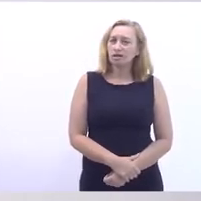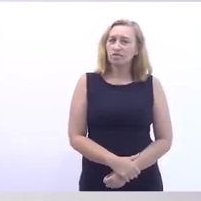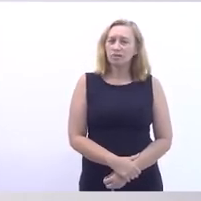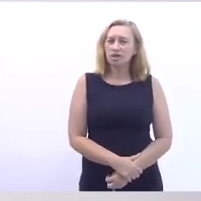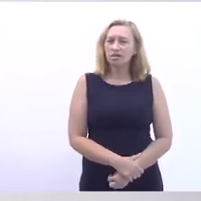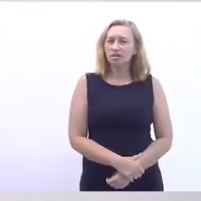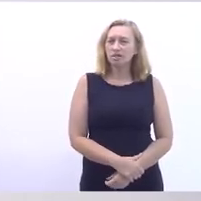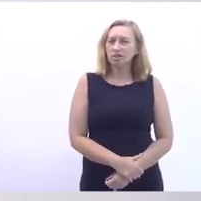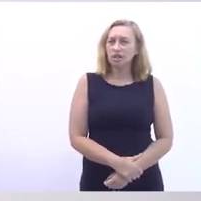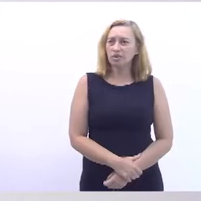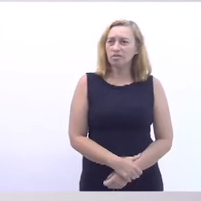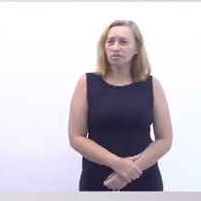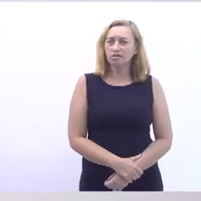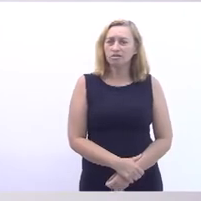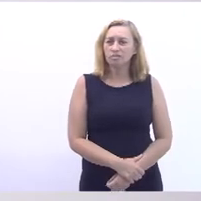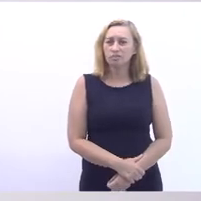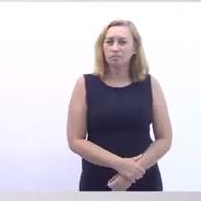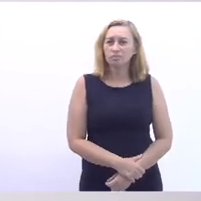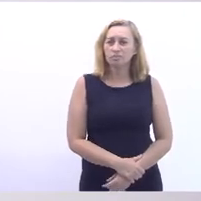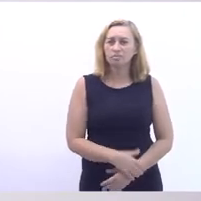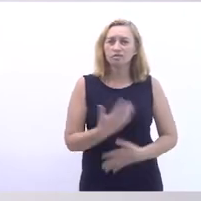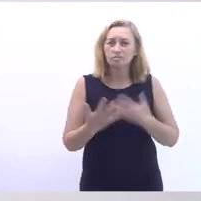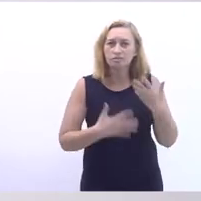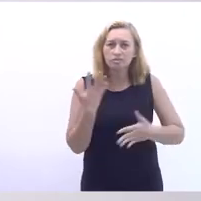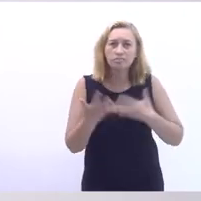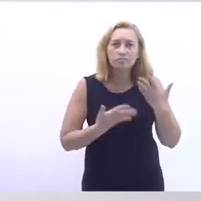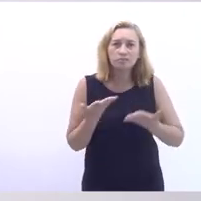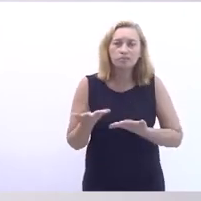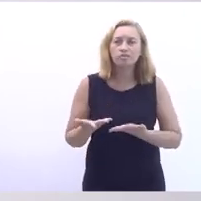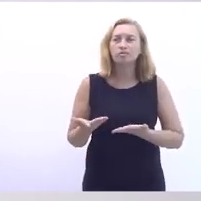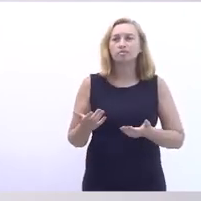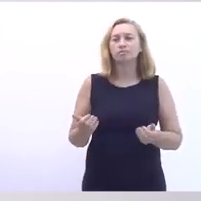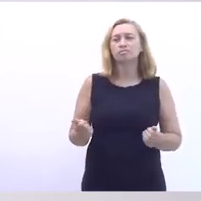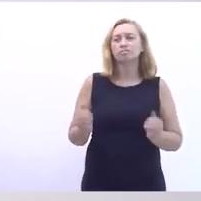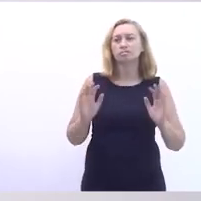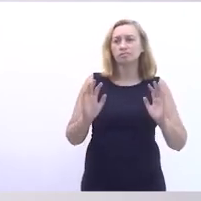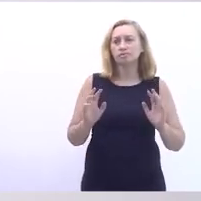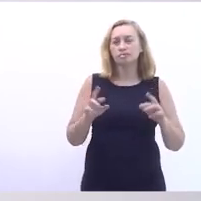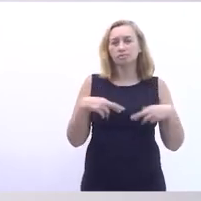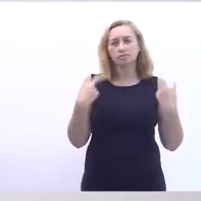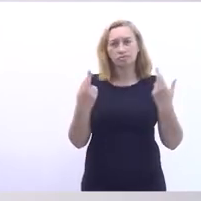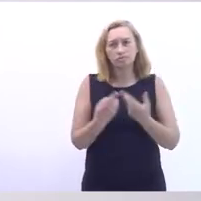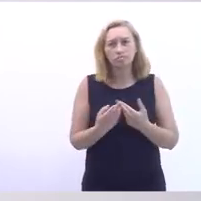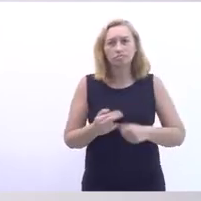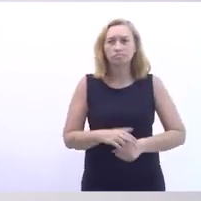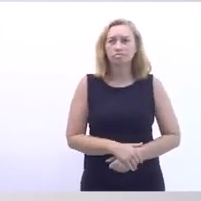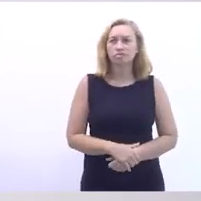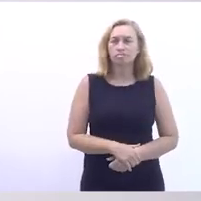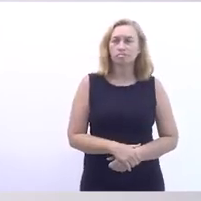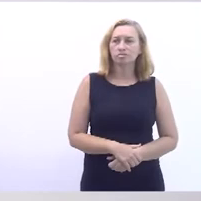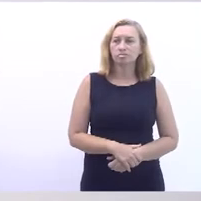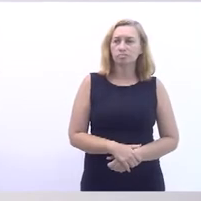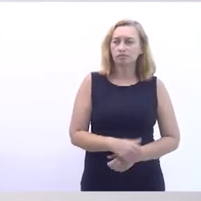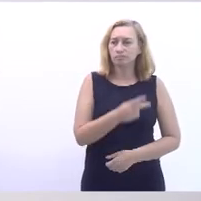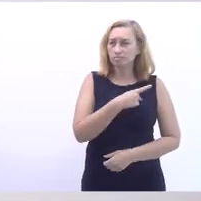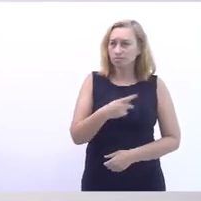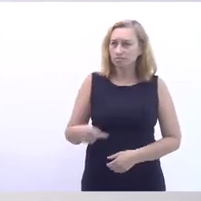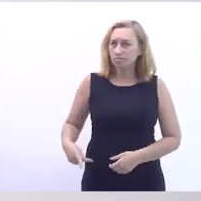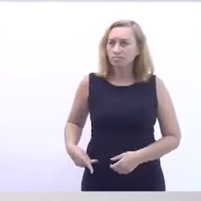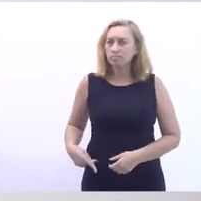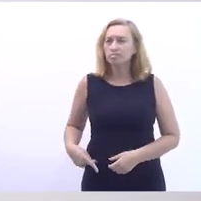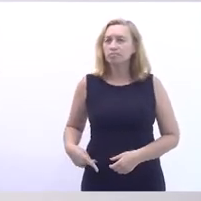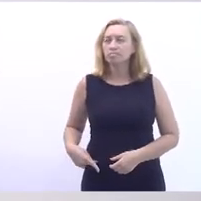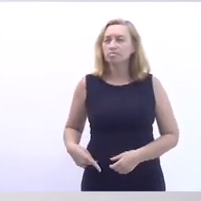para mim uma honra participar desse evento e eu eu sou presidente da